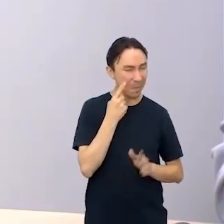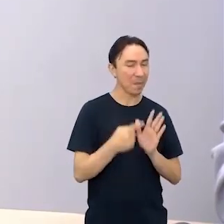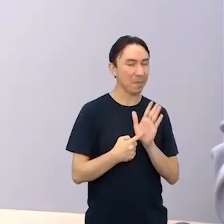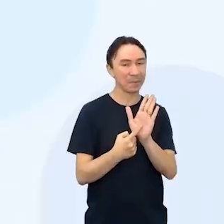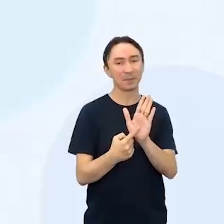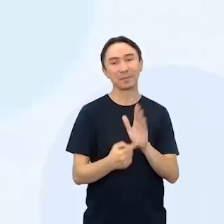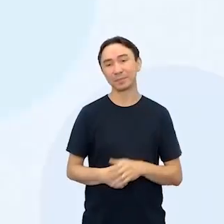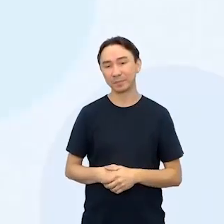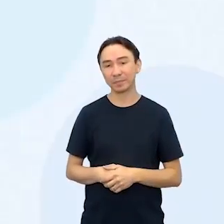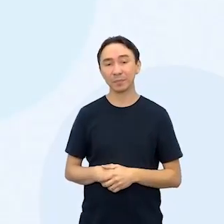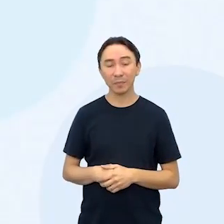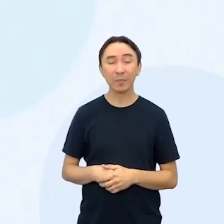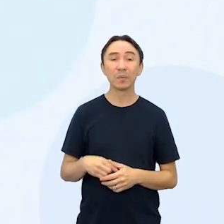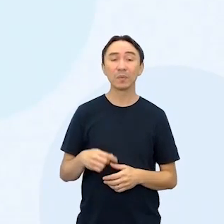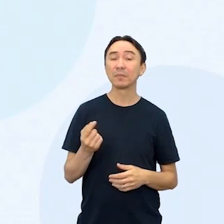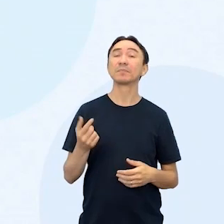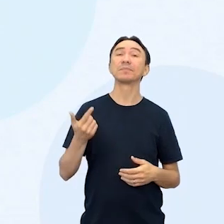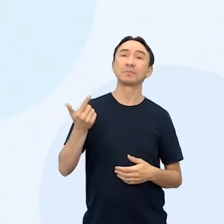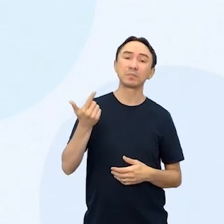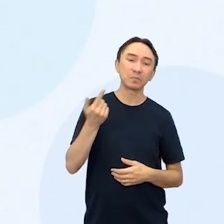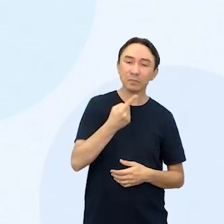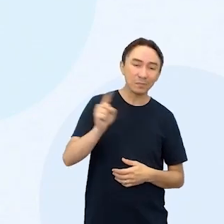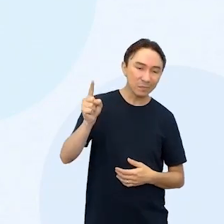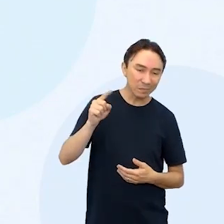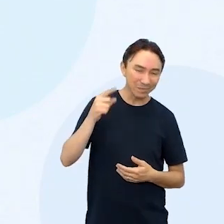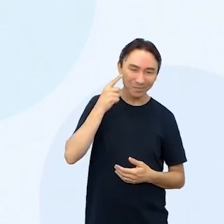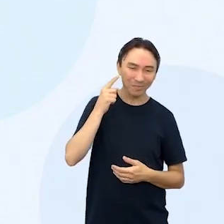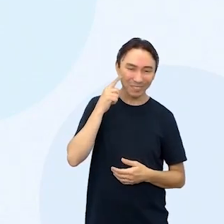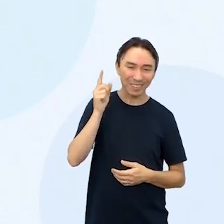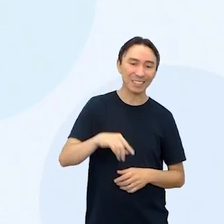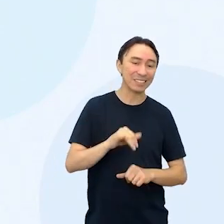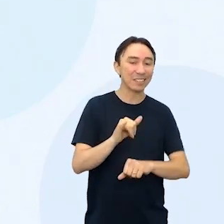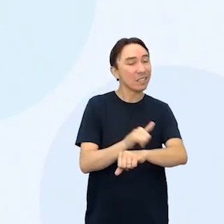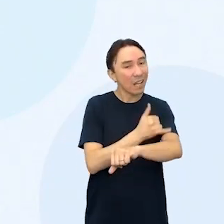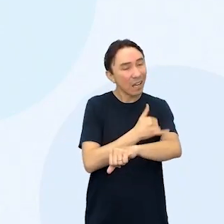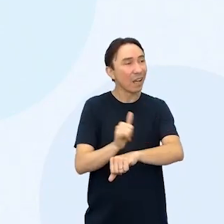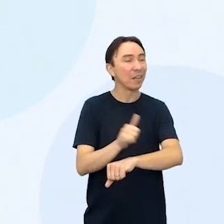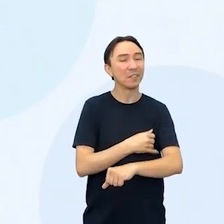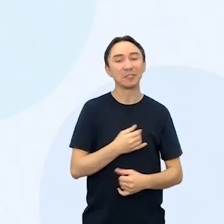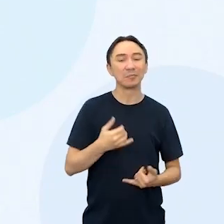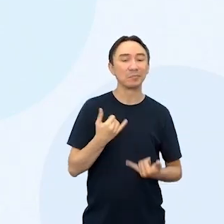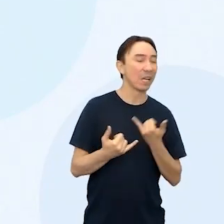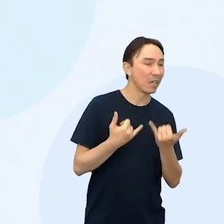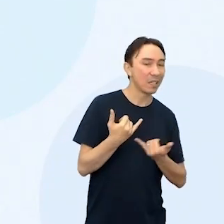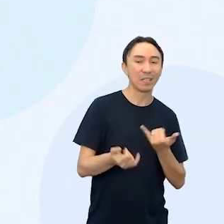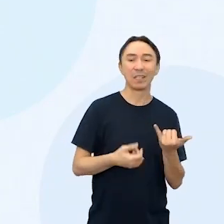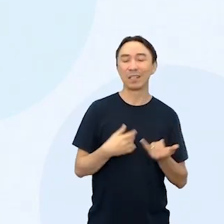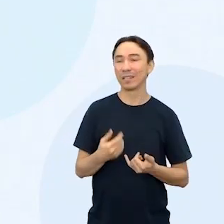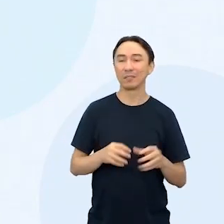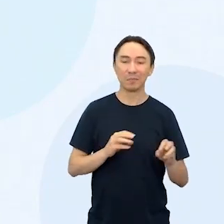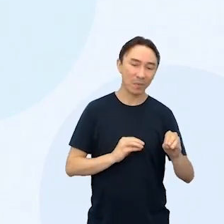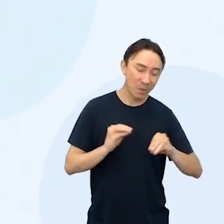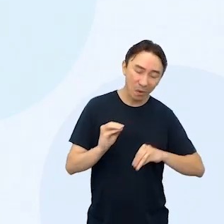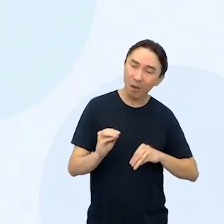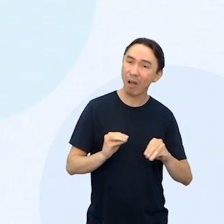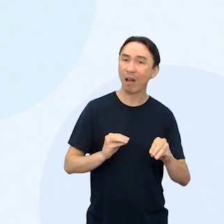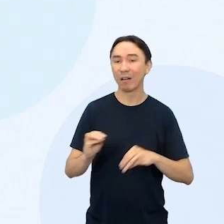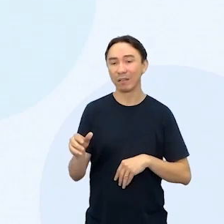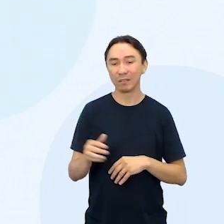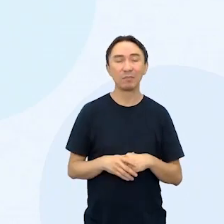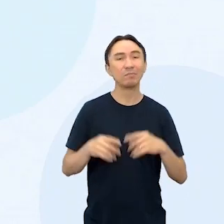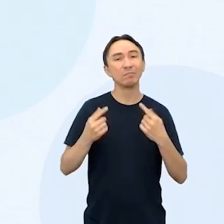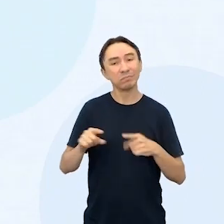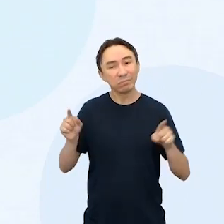depois estratégias, então, como brincadeiras, jogos e músicas, estratégias muito recorrentes para trabalhar